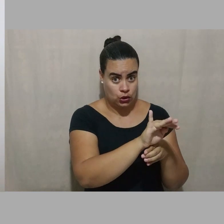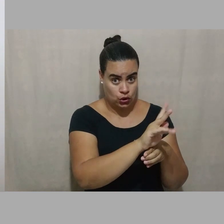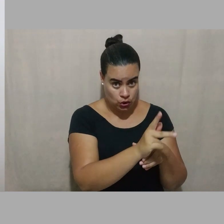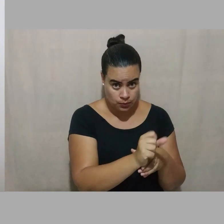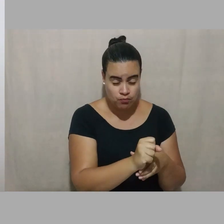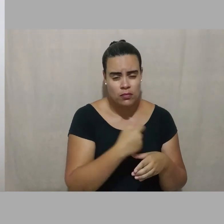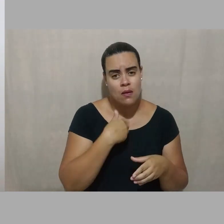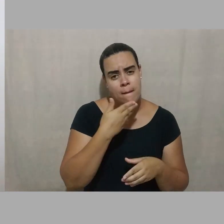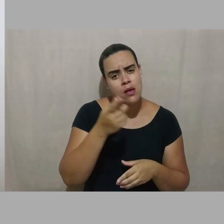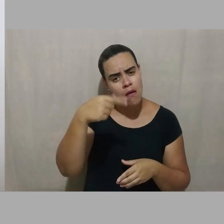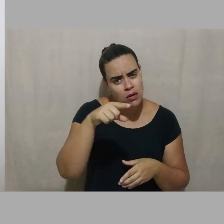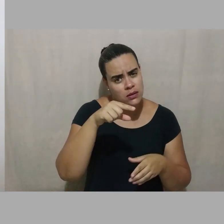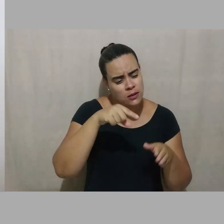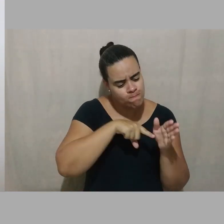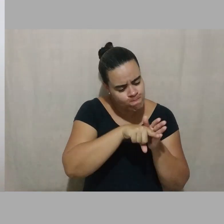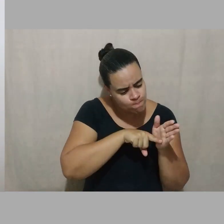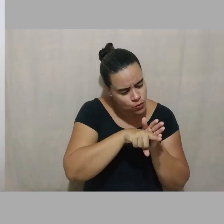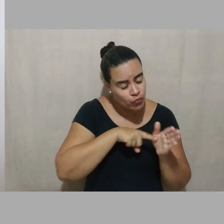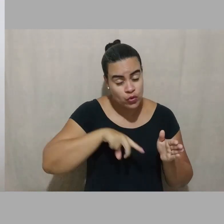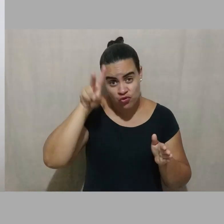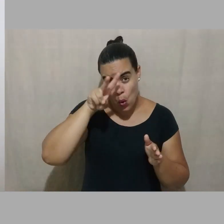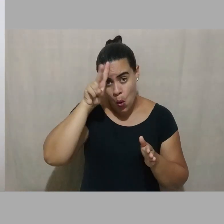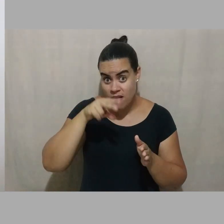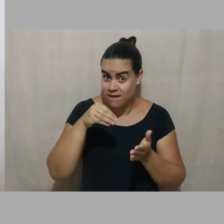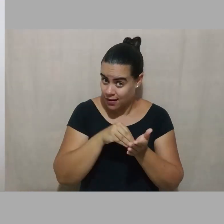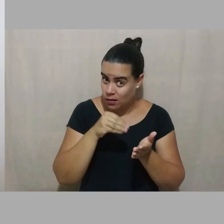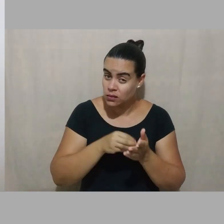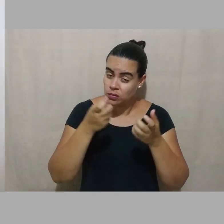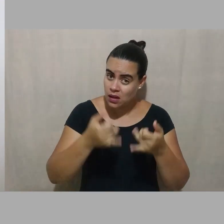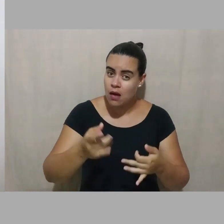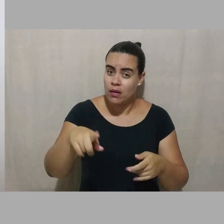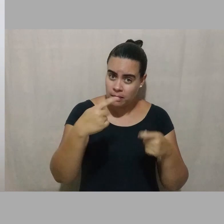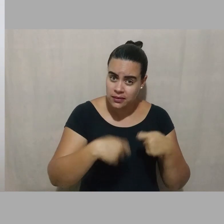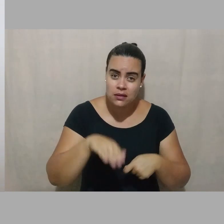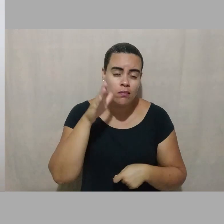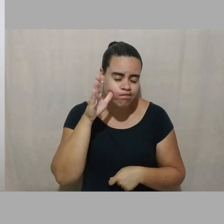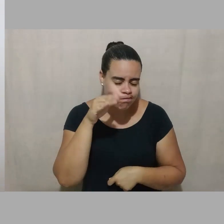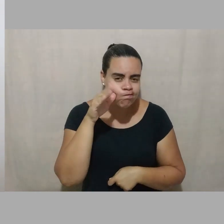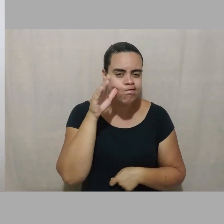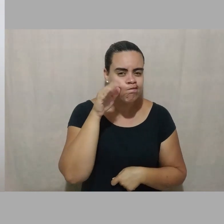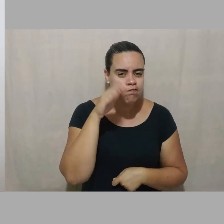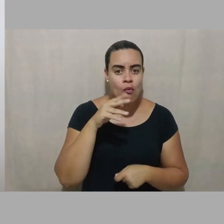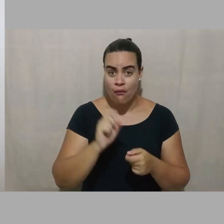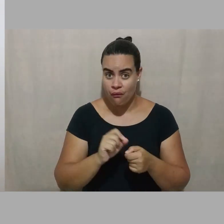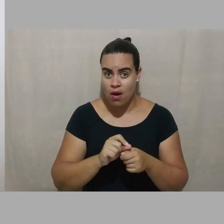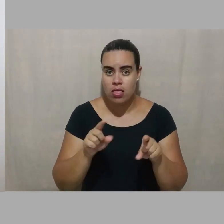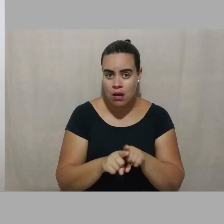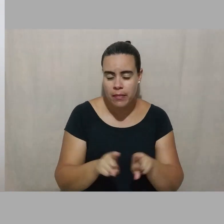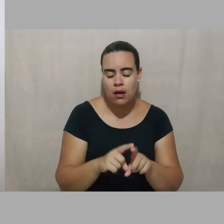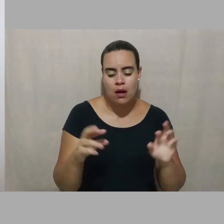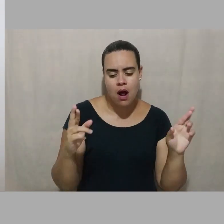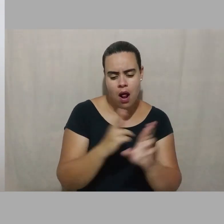peço que vocês se aprofundem nessas histórias que não foram contadas, tenham curiosidades e façam